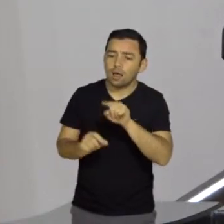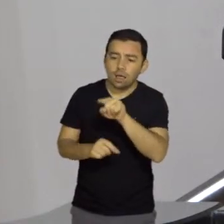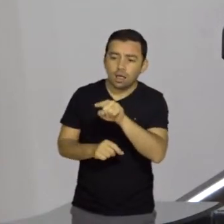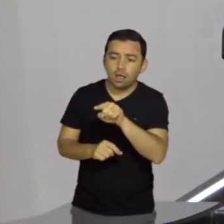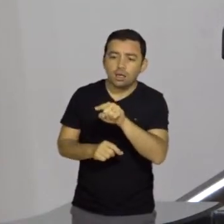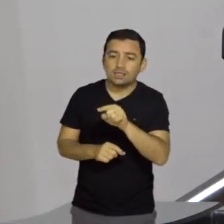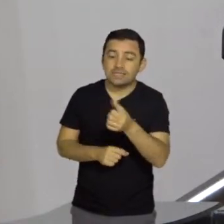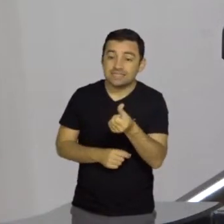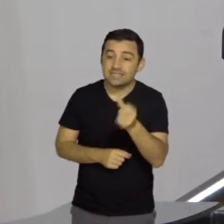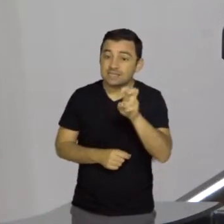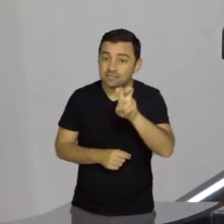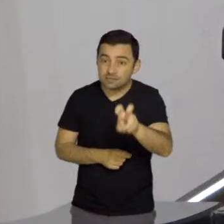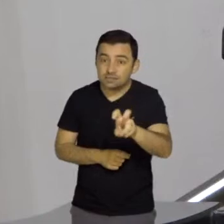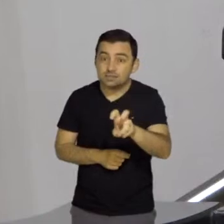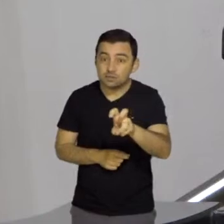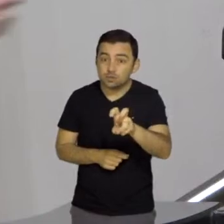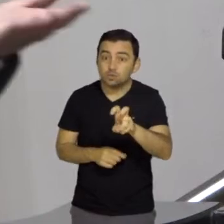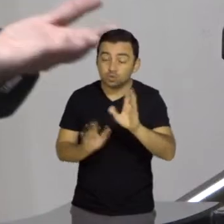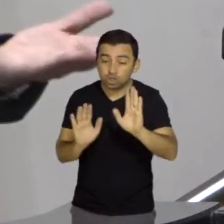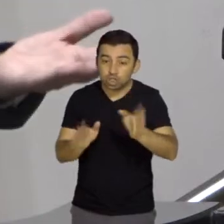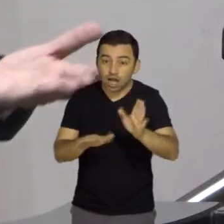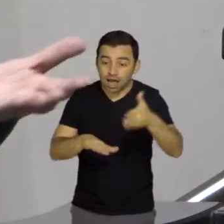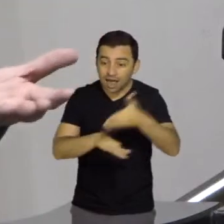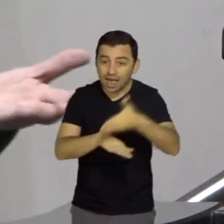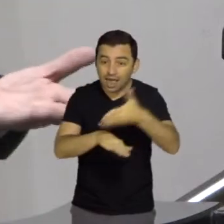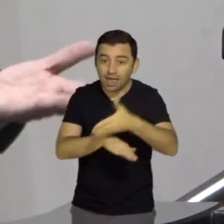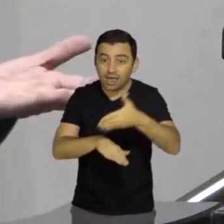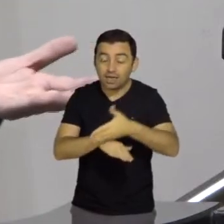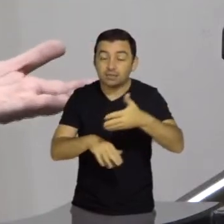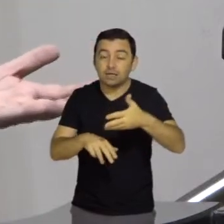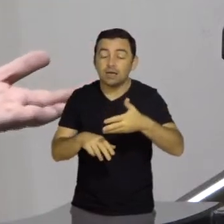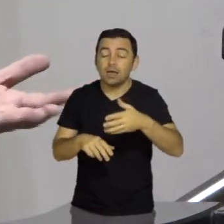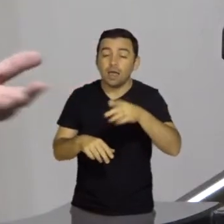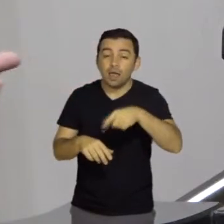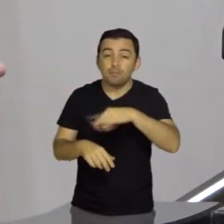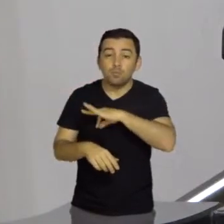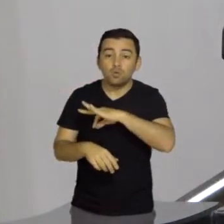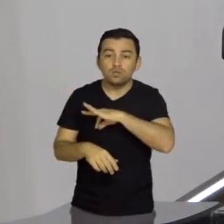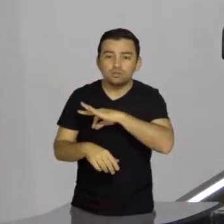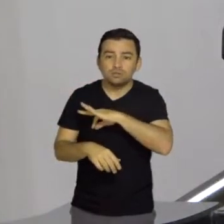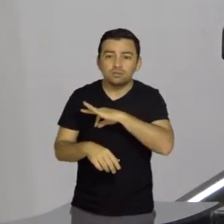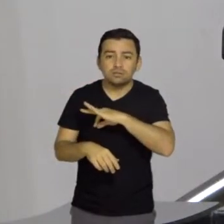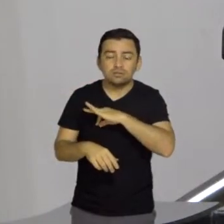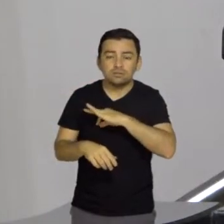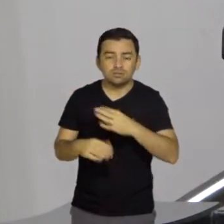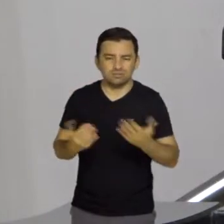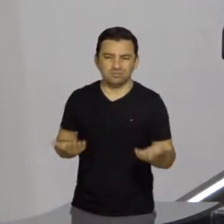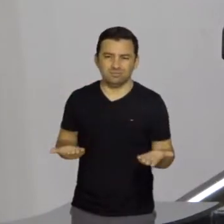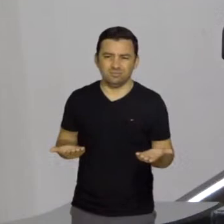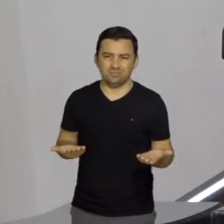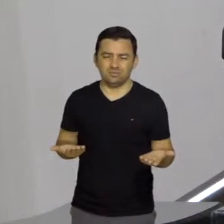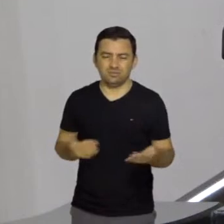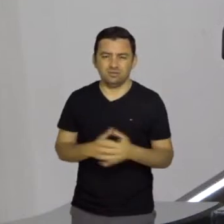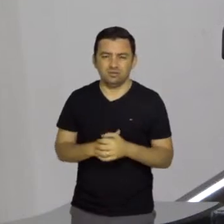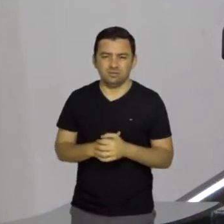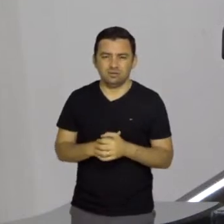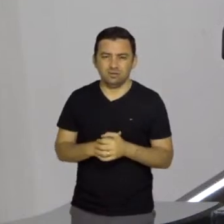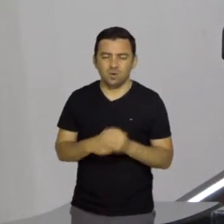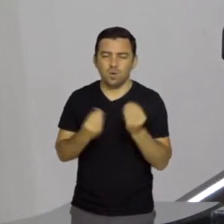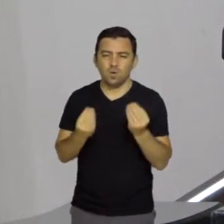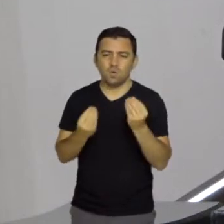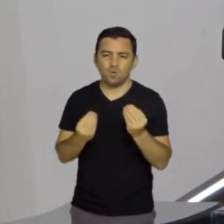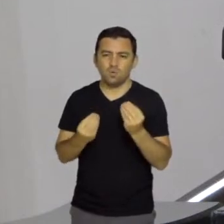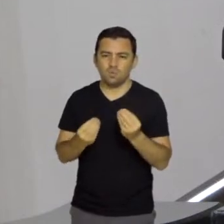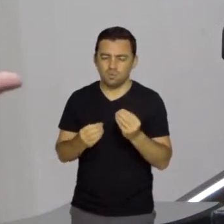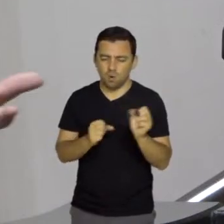65 passagens pela polícia. Isso é o fim do mundo. O Poder Judiciário,